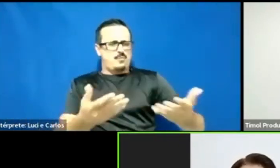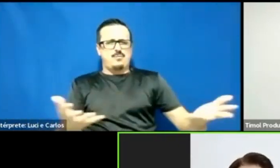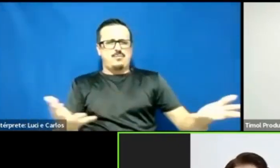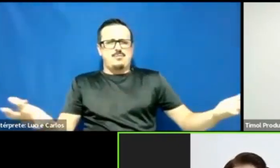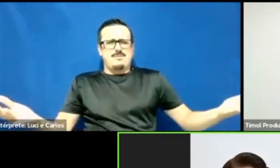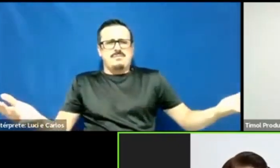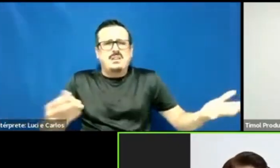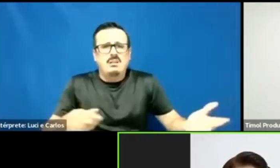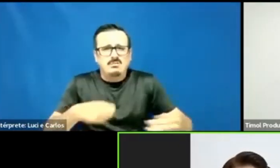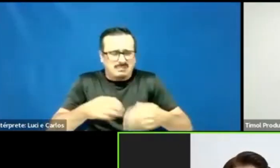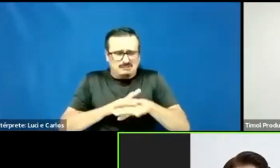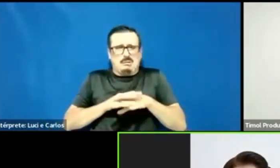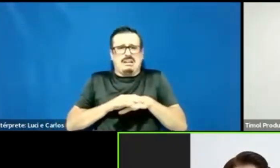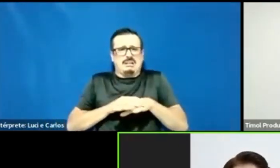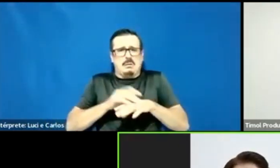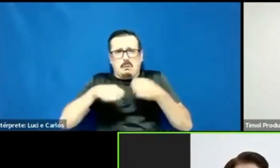se alimentar?